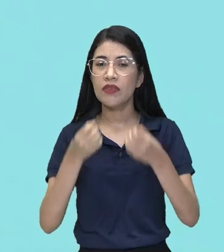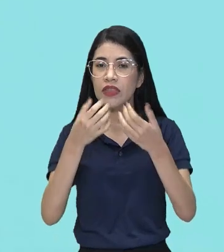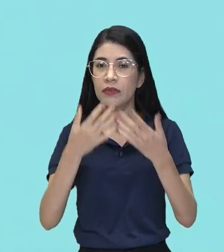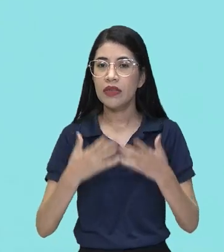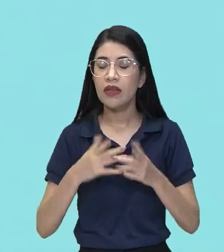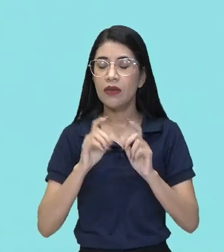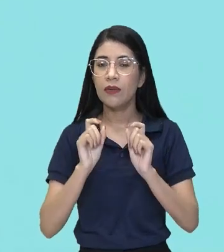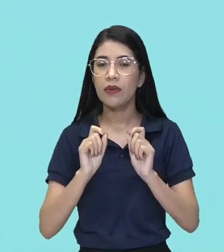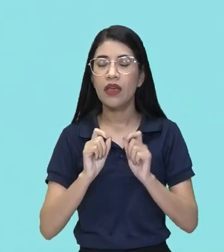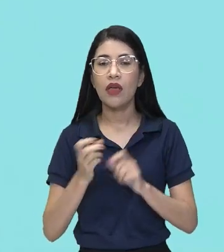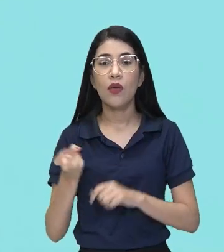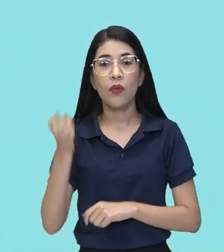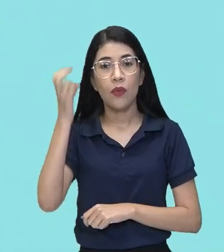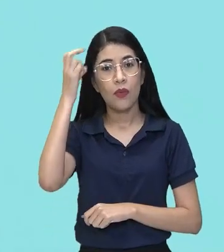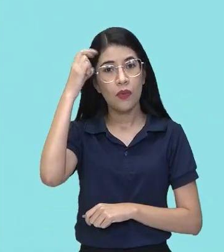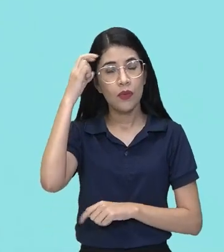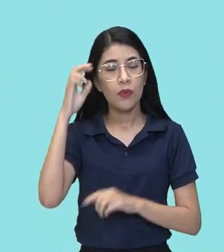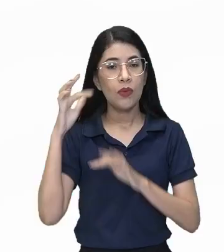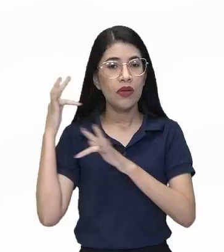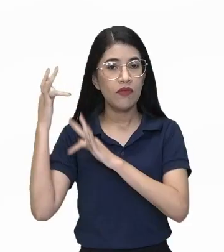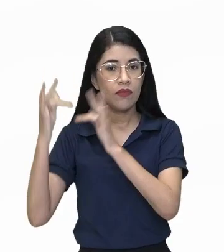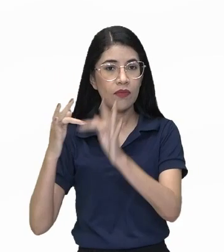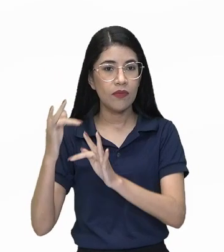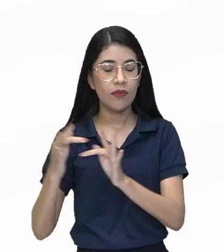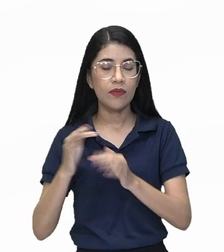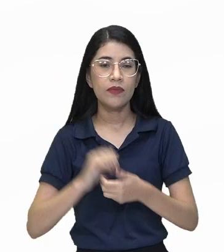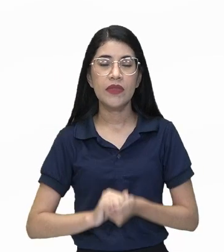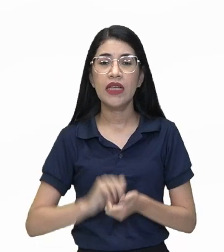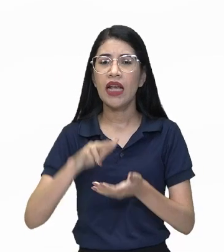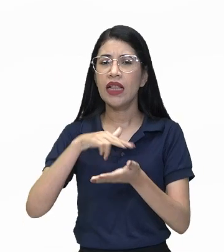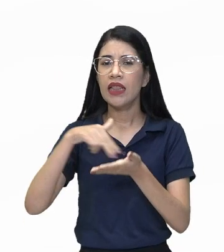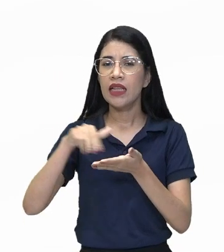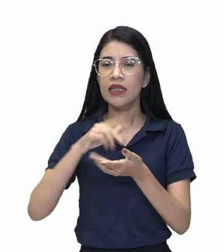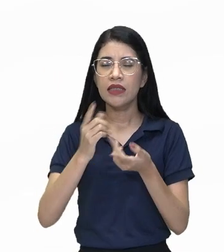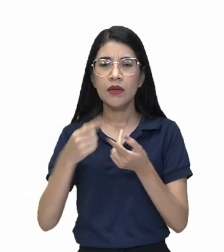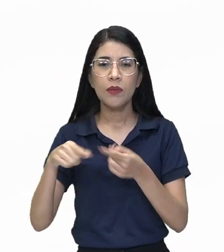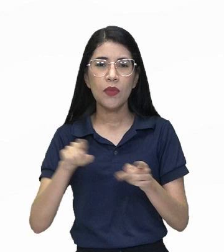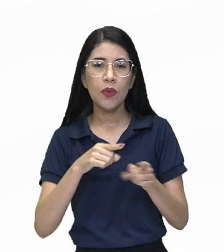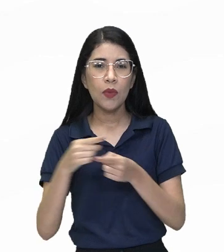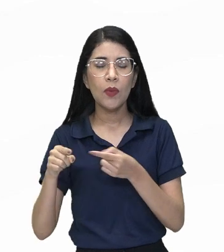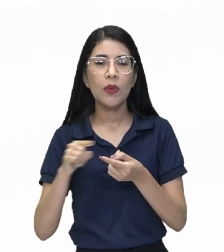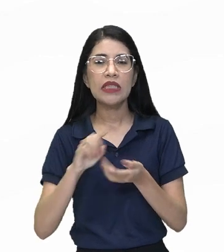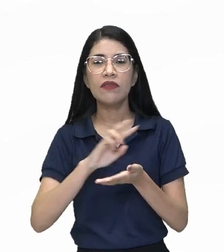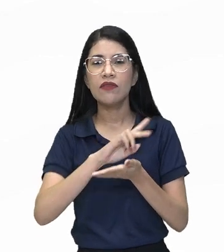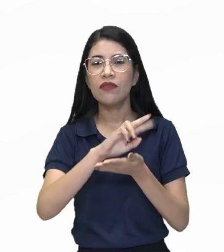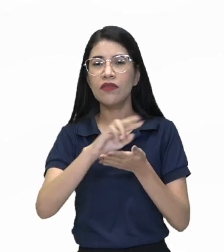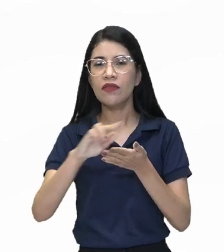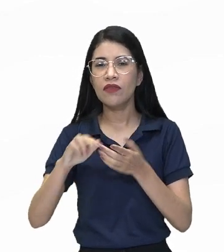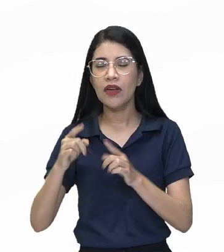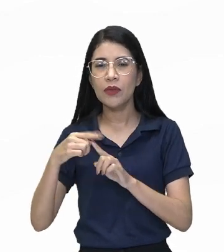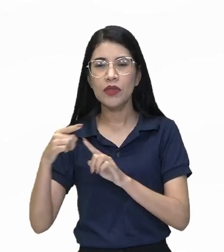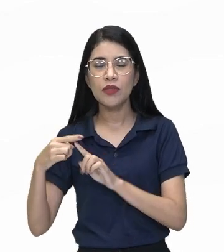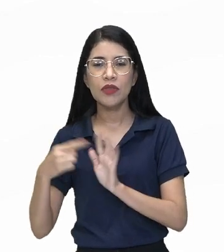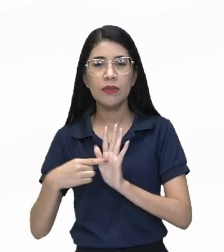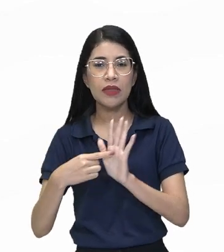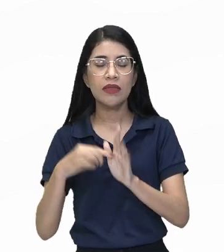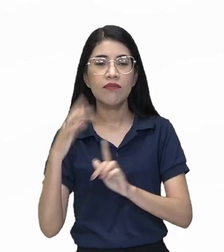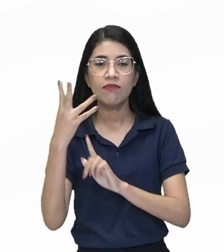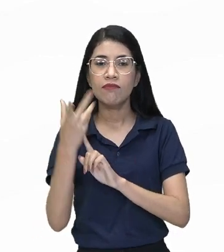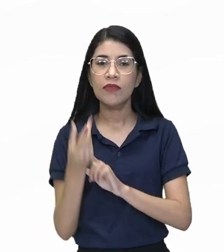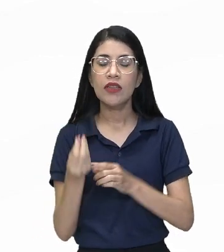sobre cultura e folclore. Danças, músicas e demais expressões artísticas vão